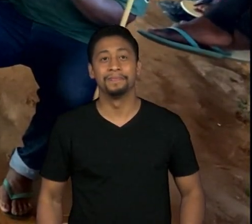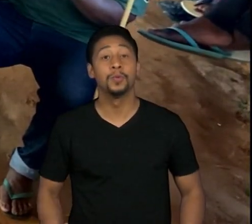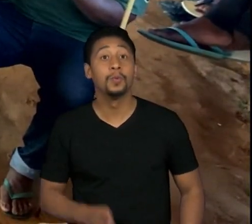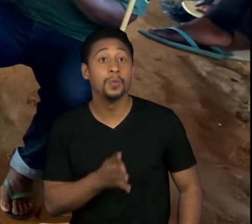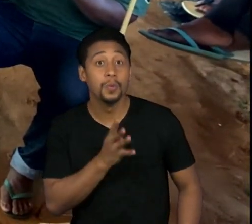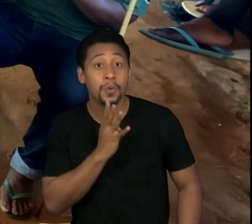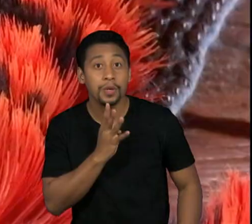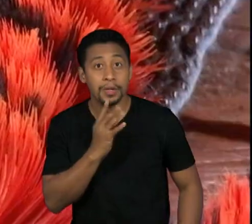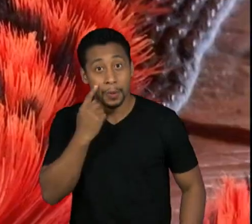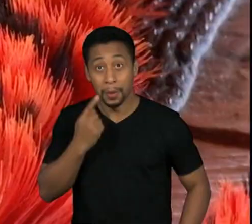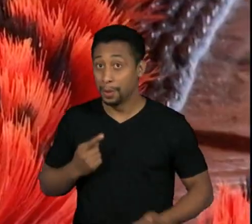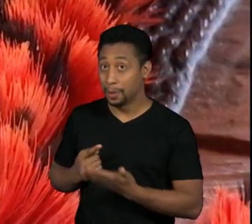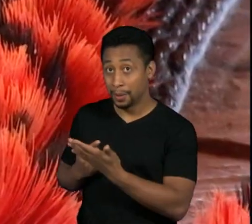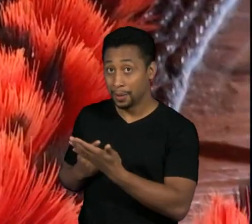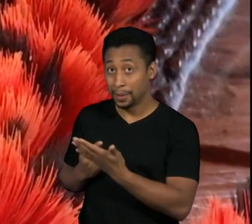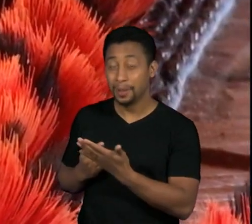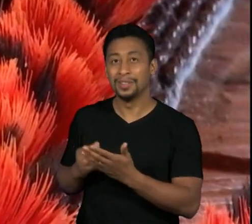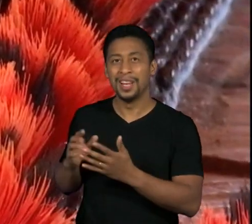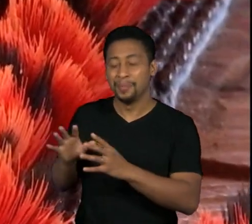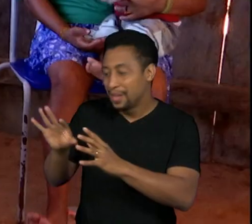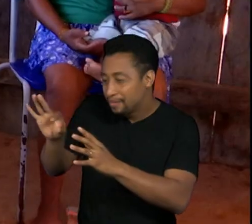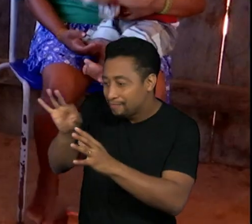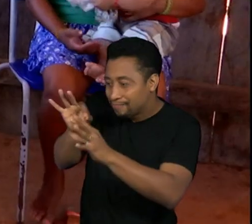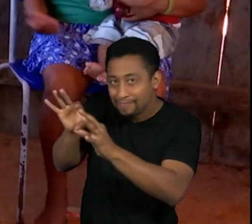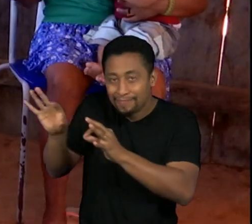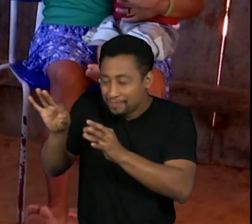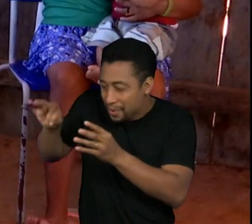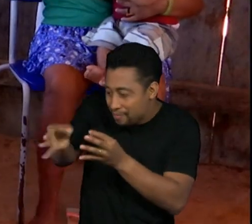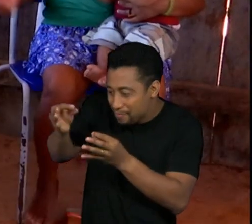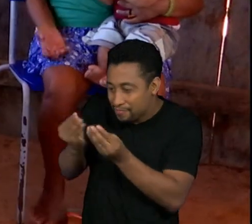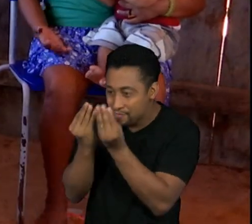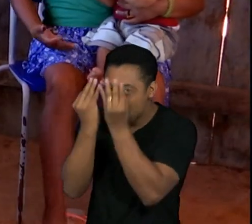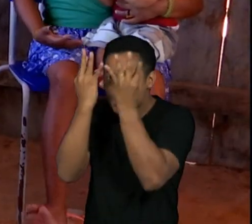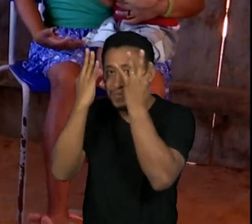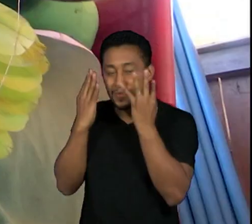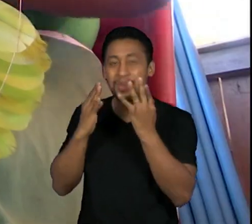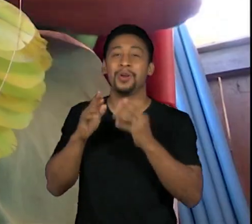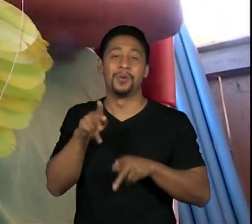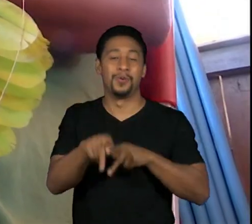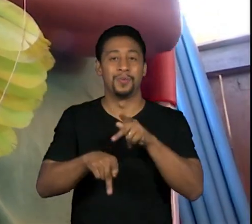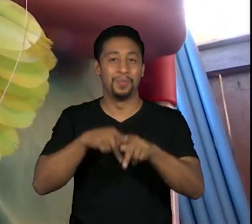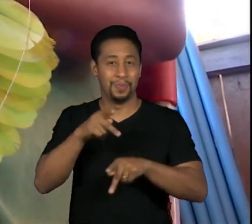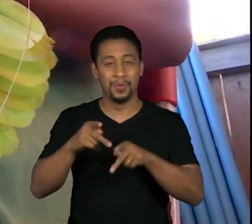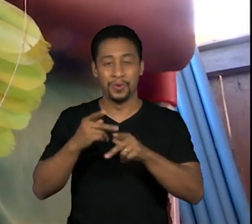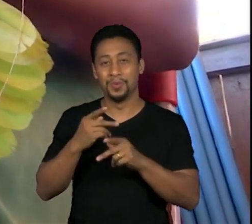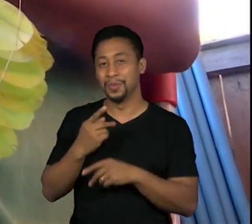Conheça a rica arte plumária do povo indígena Kaapor.